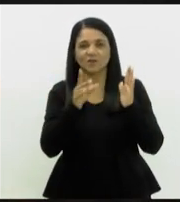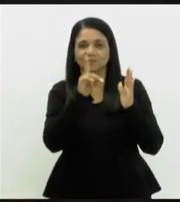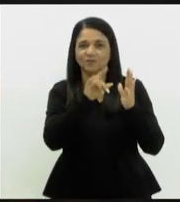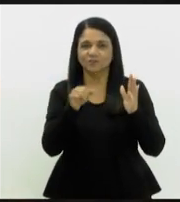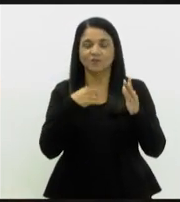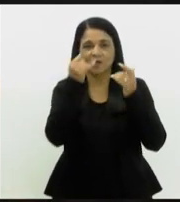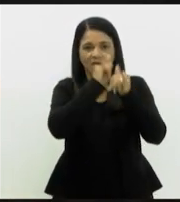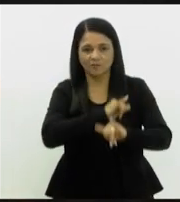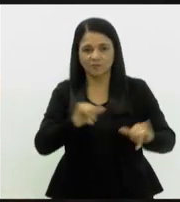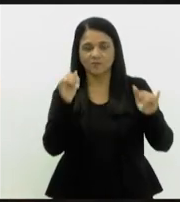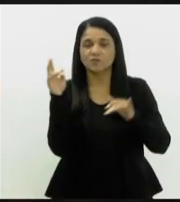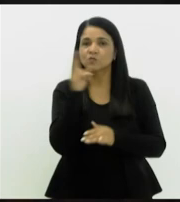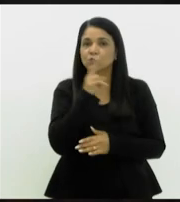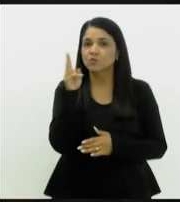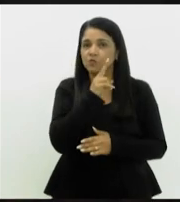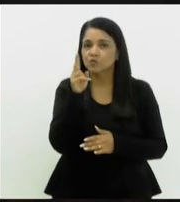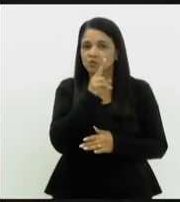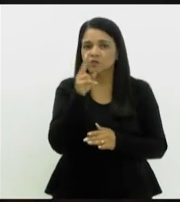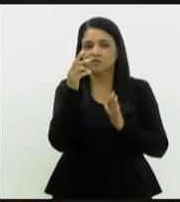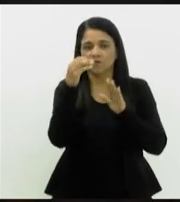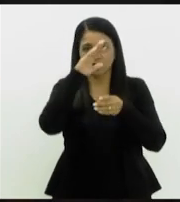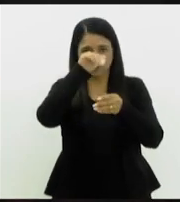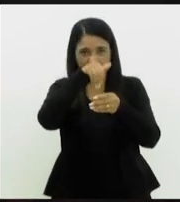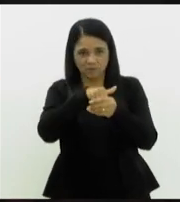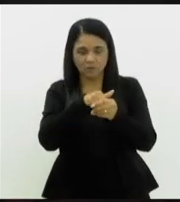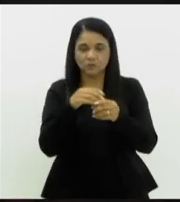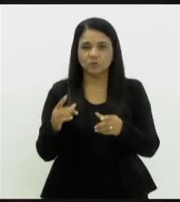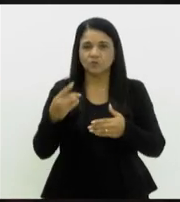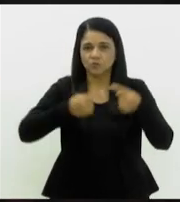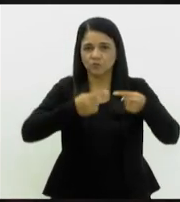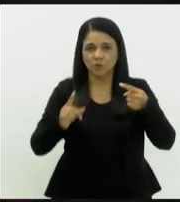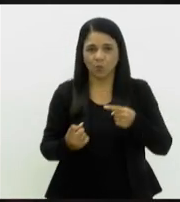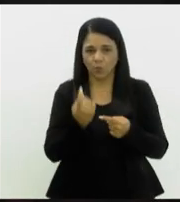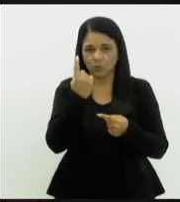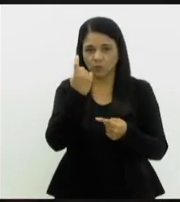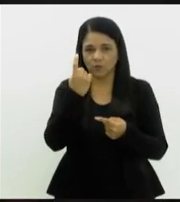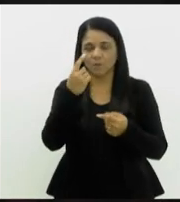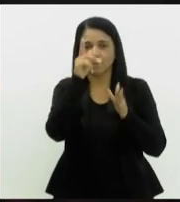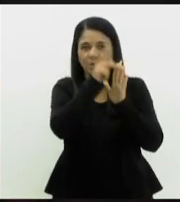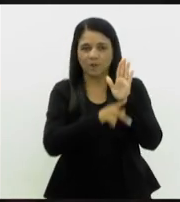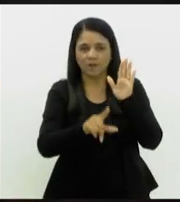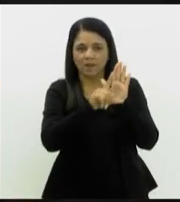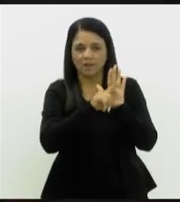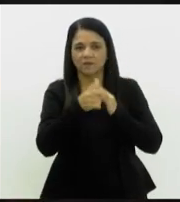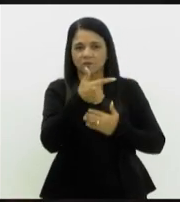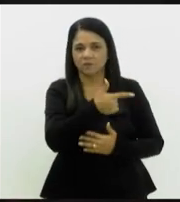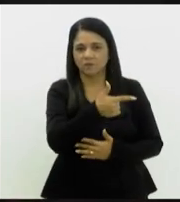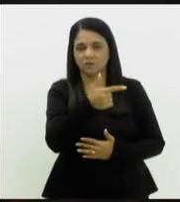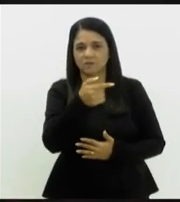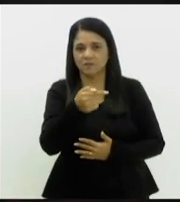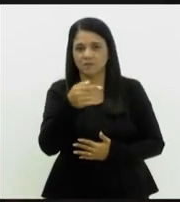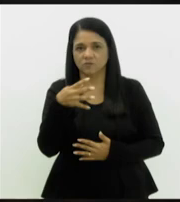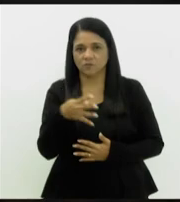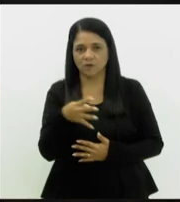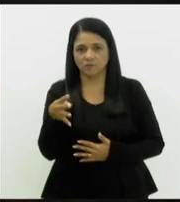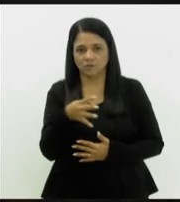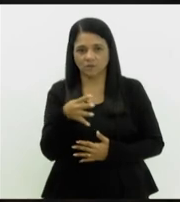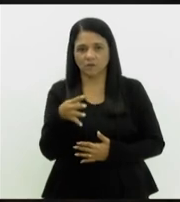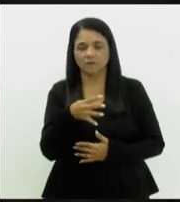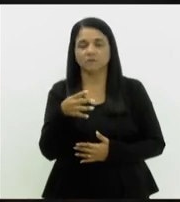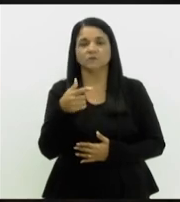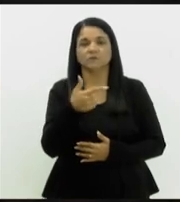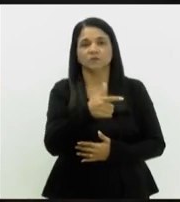Anuncio, em regime de urgência, em votação e discussão única, projeto de lei número